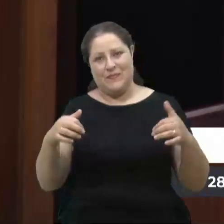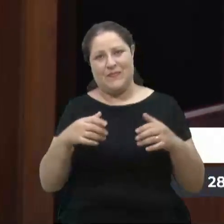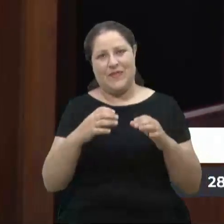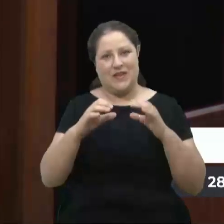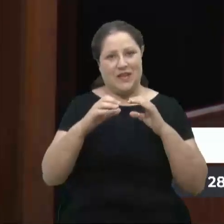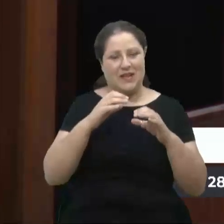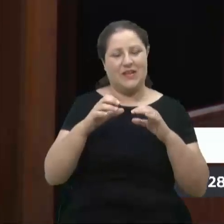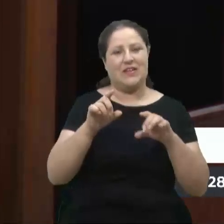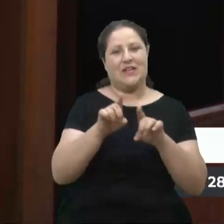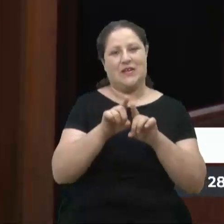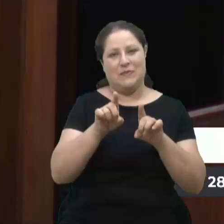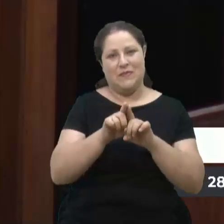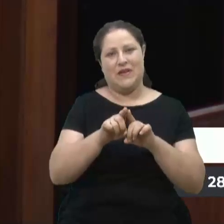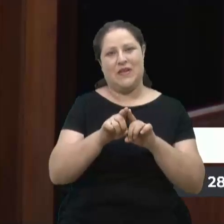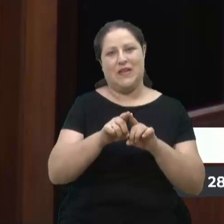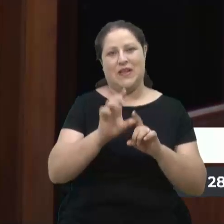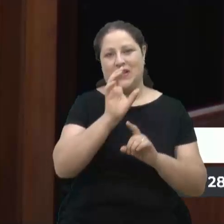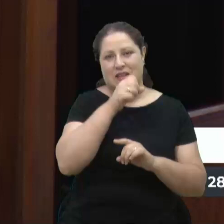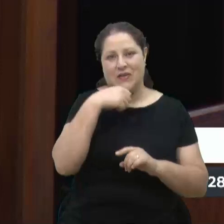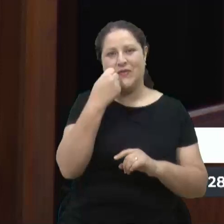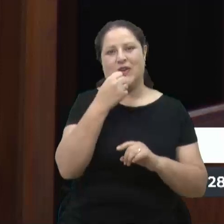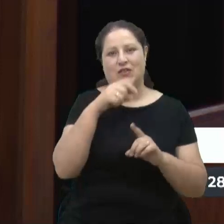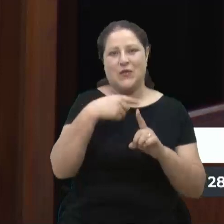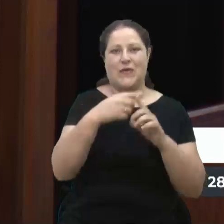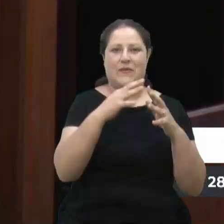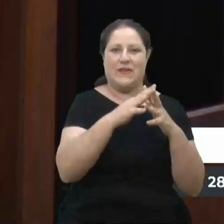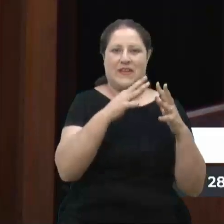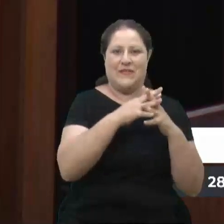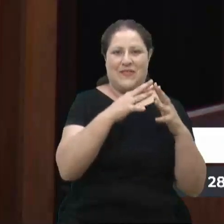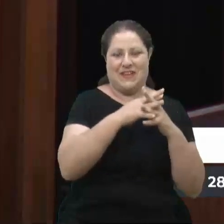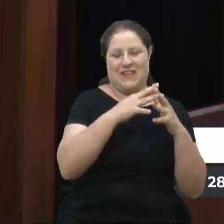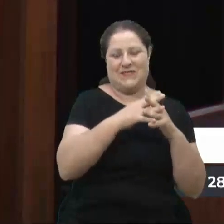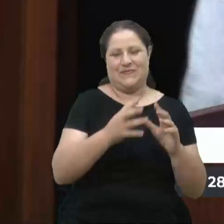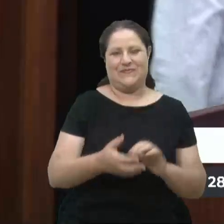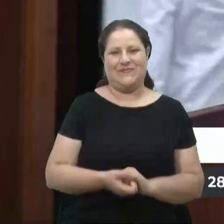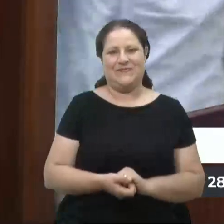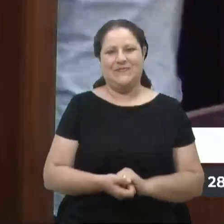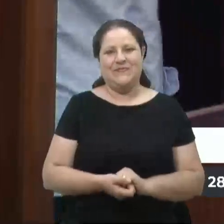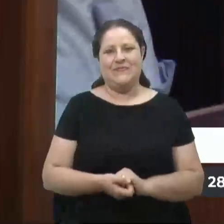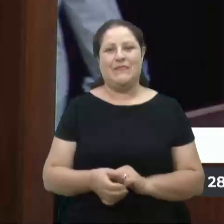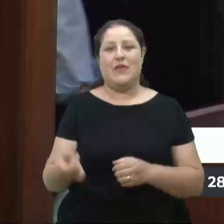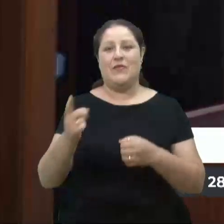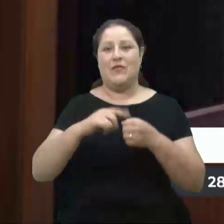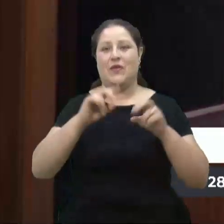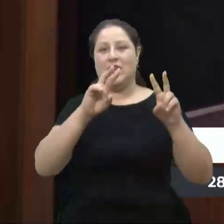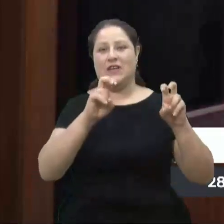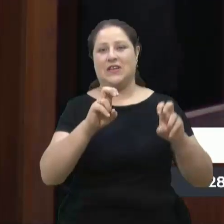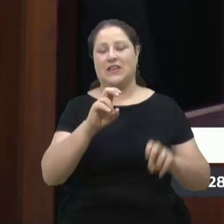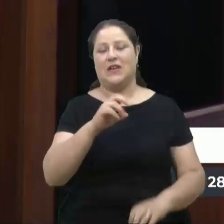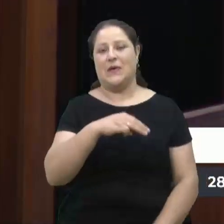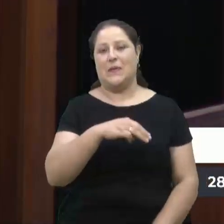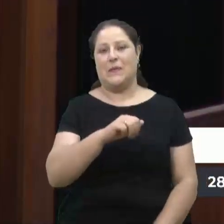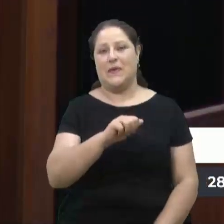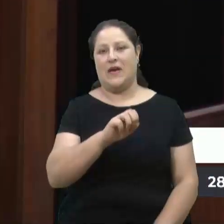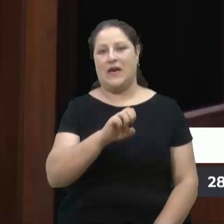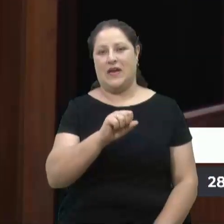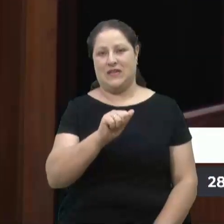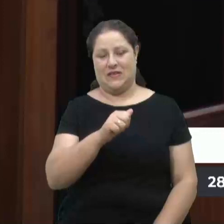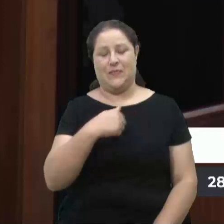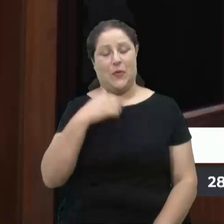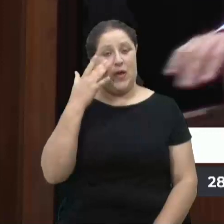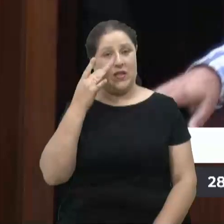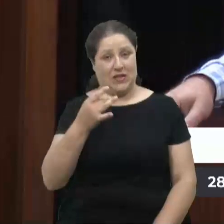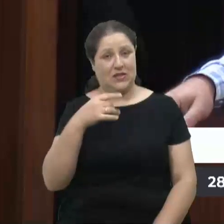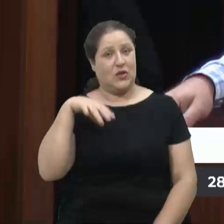tá bom? Vou estar lá. Mas eu vou retomar o tema da Maesa, né? Eu ouvi atentamente